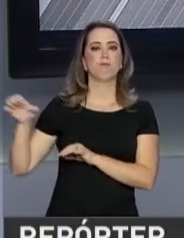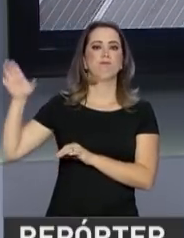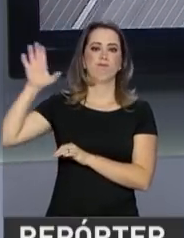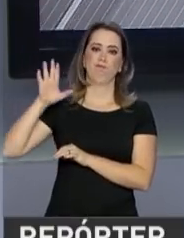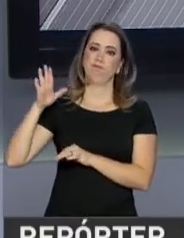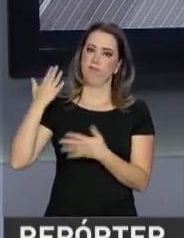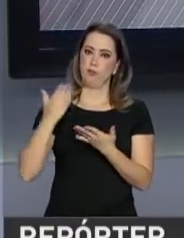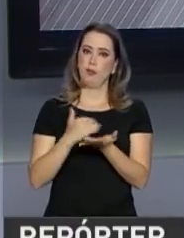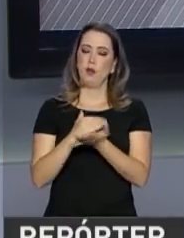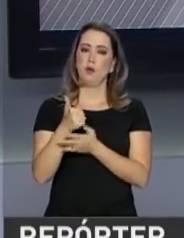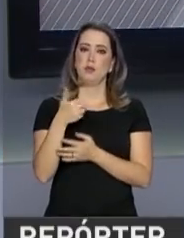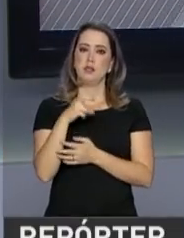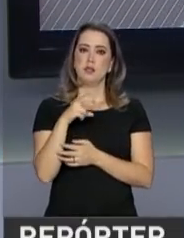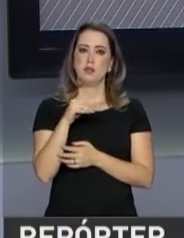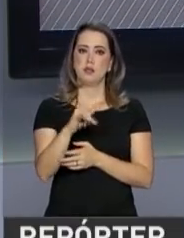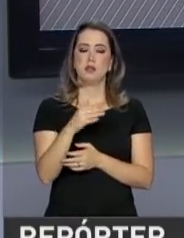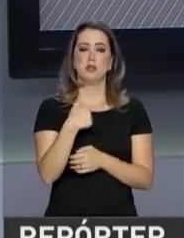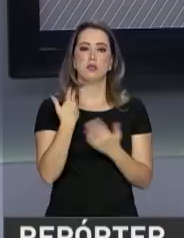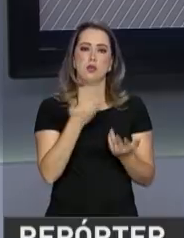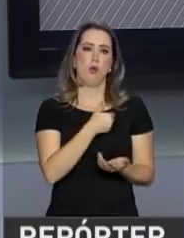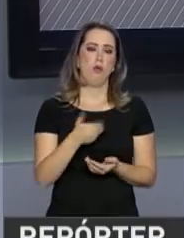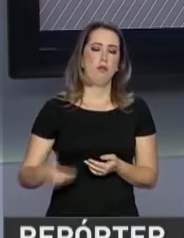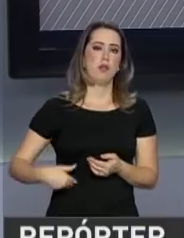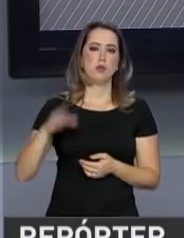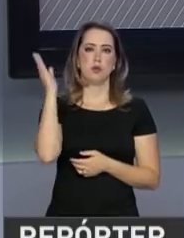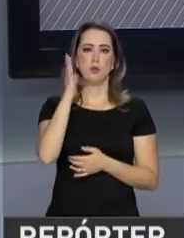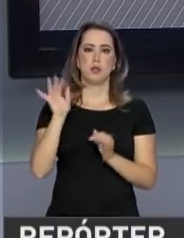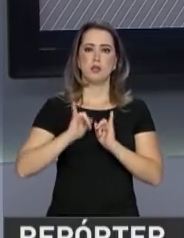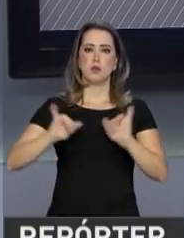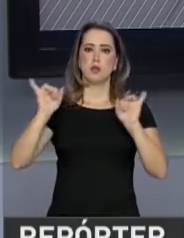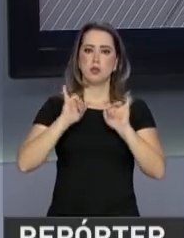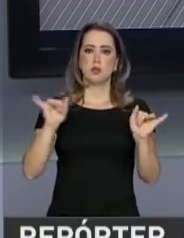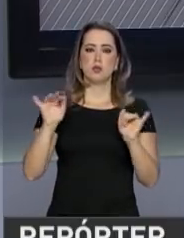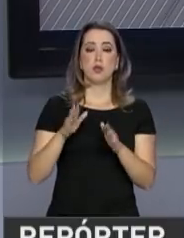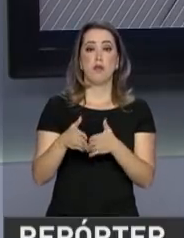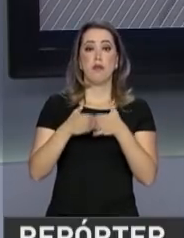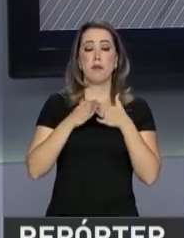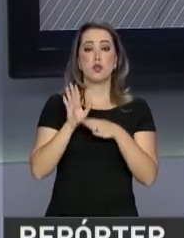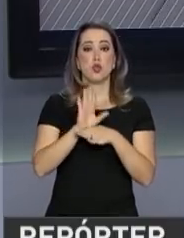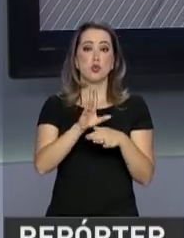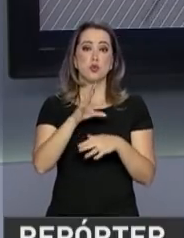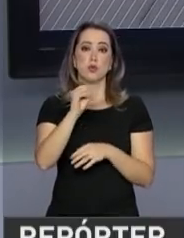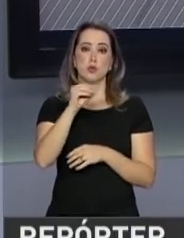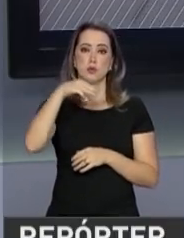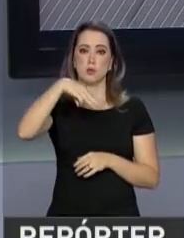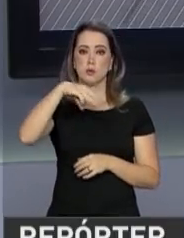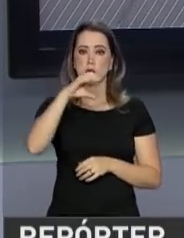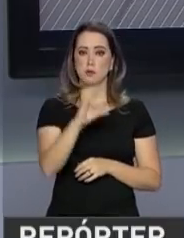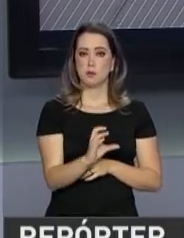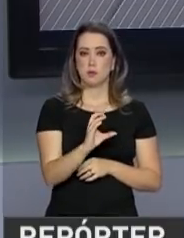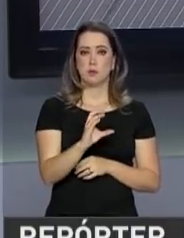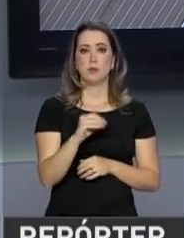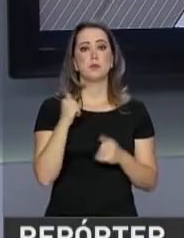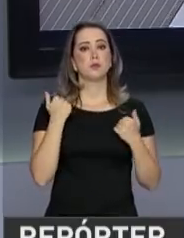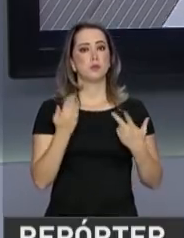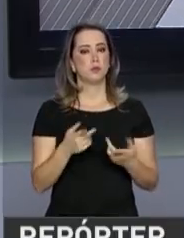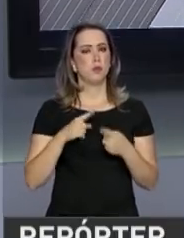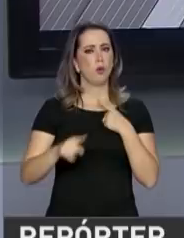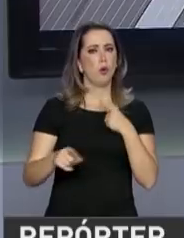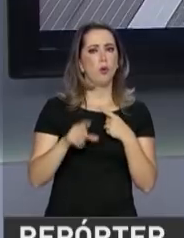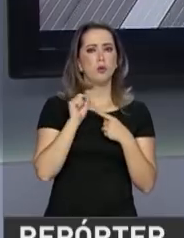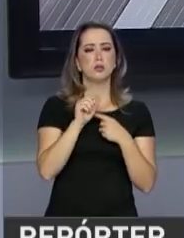dias em resposta o governo brasileiro anunciou que vai recorrer à organização mundial do comércio a o mc